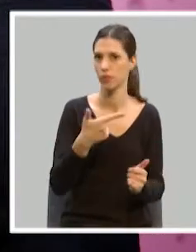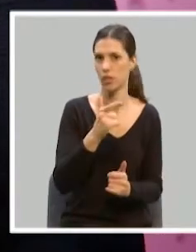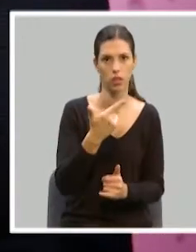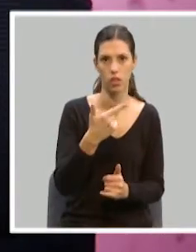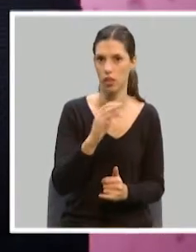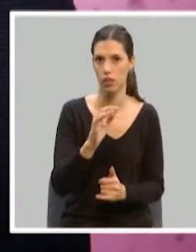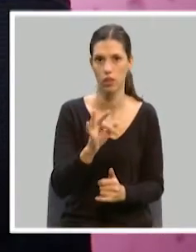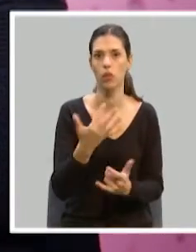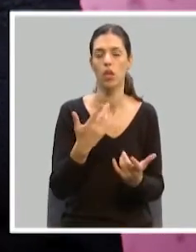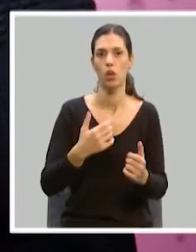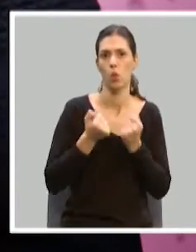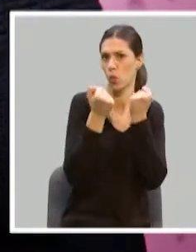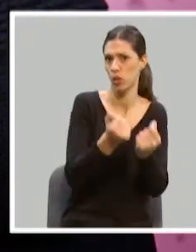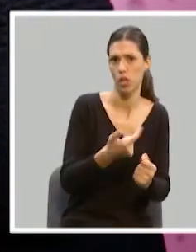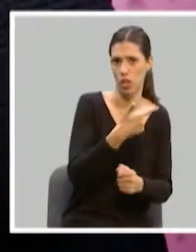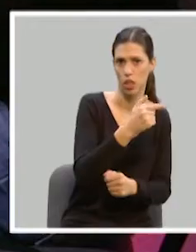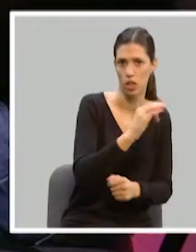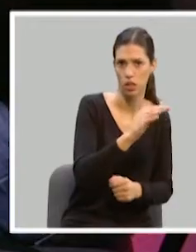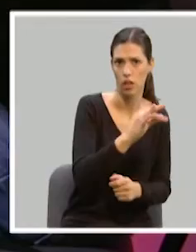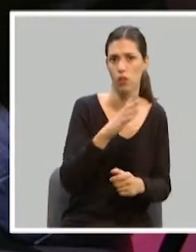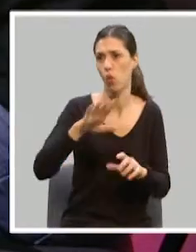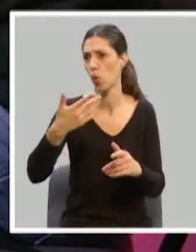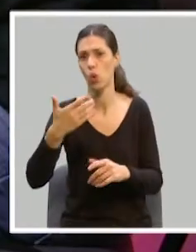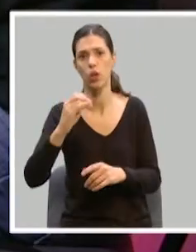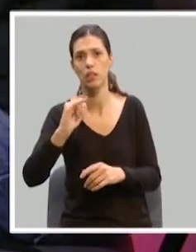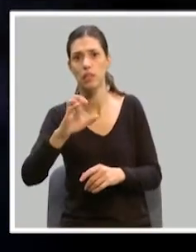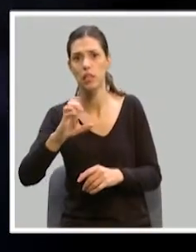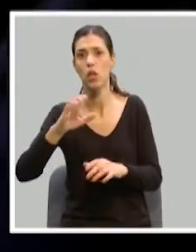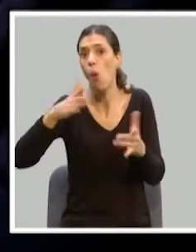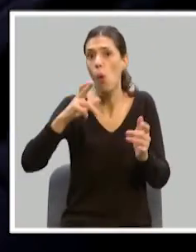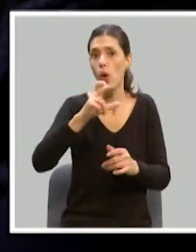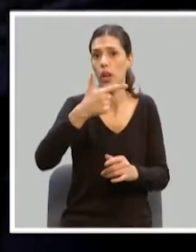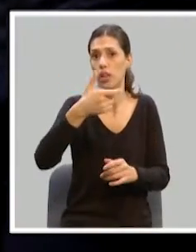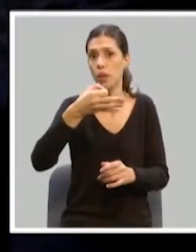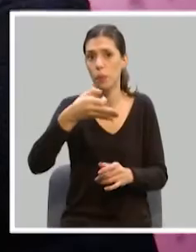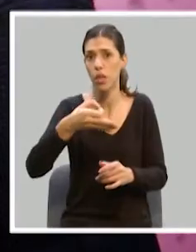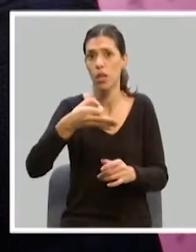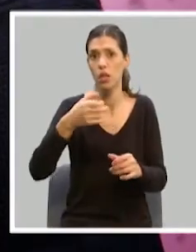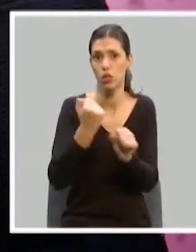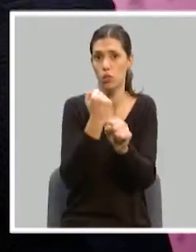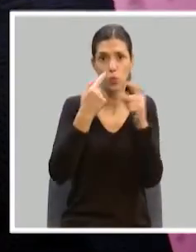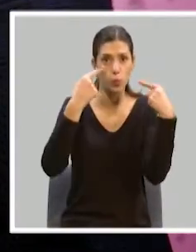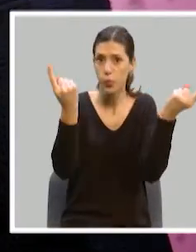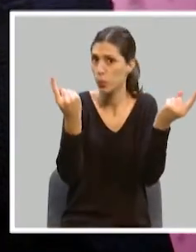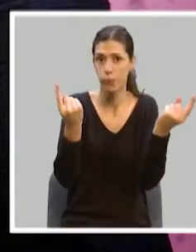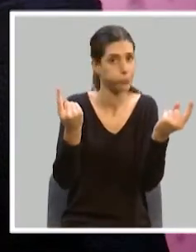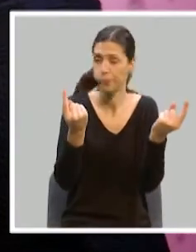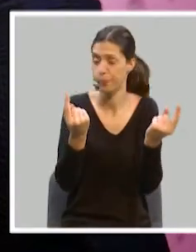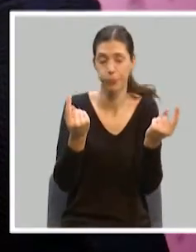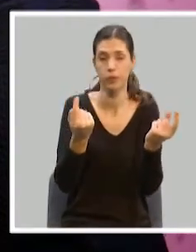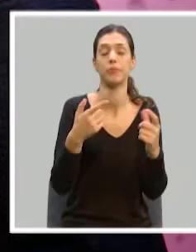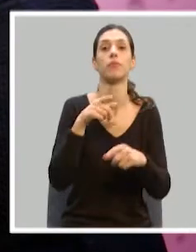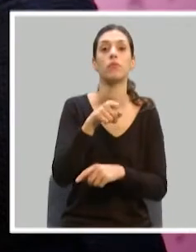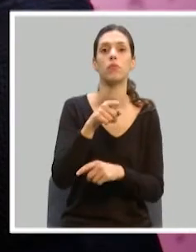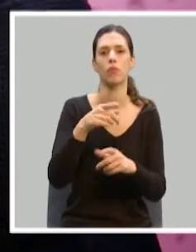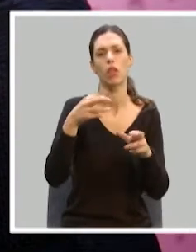dia de vou mais longe não consegue a tsf como não consegue assim como não consegue à RTP que o serviço público as pede ativa de